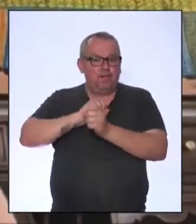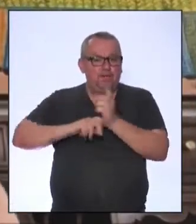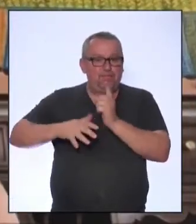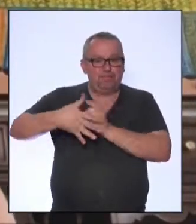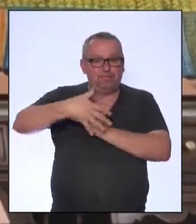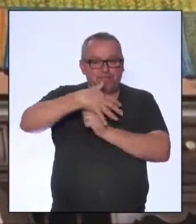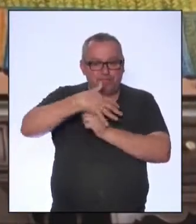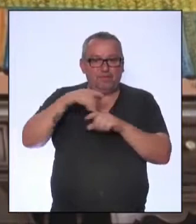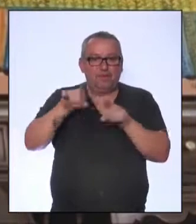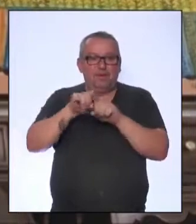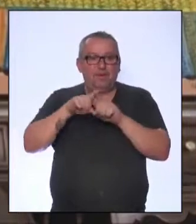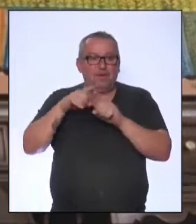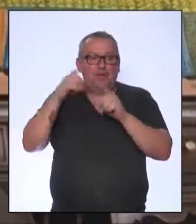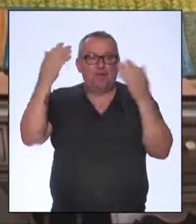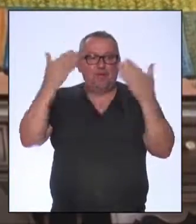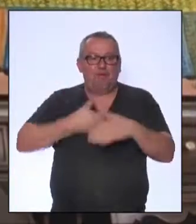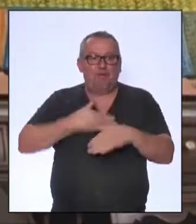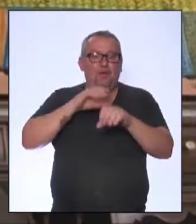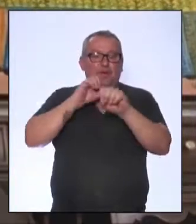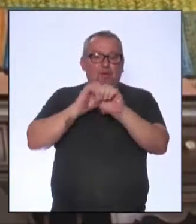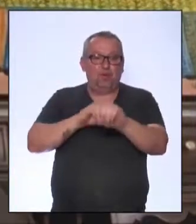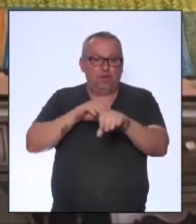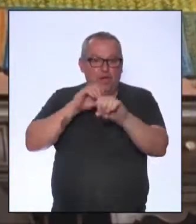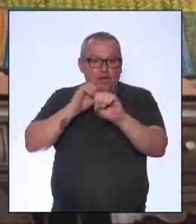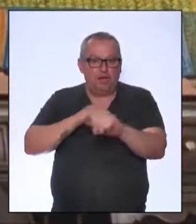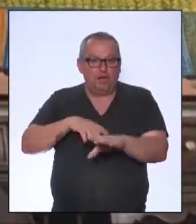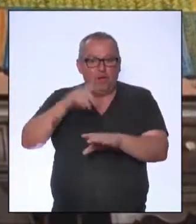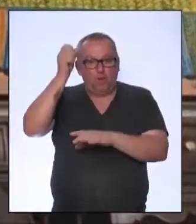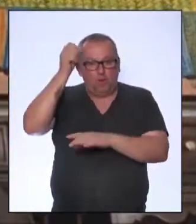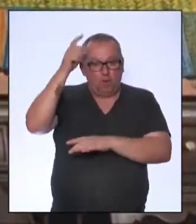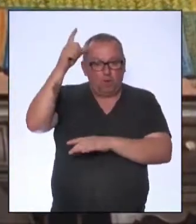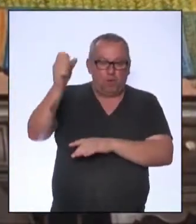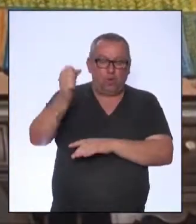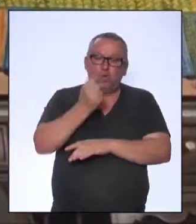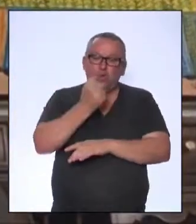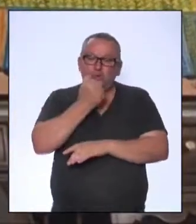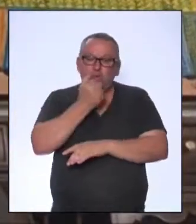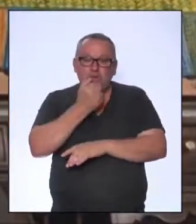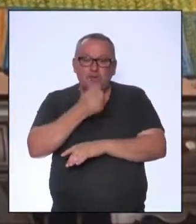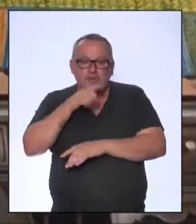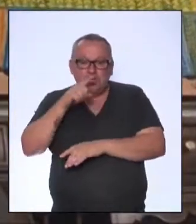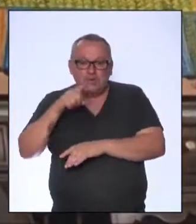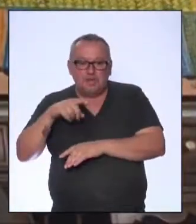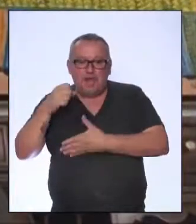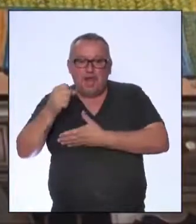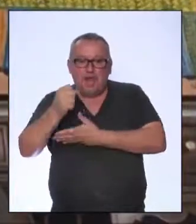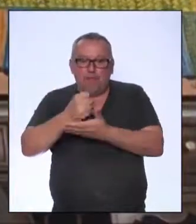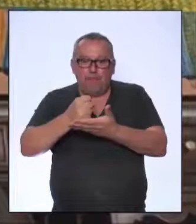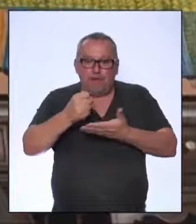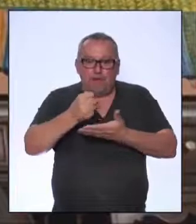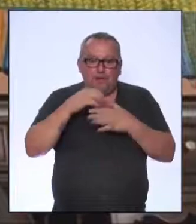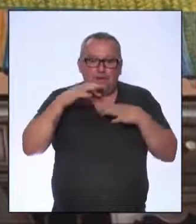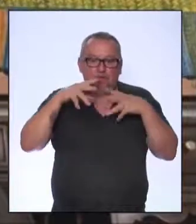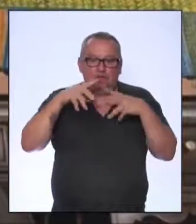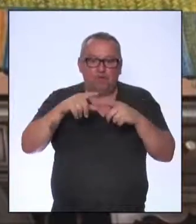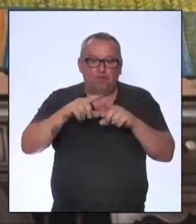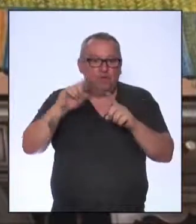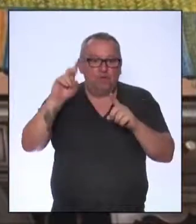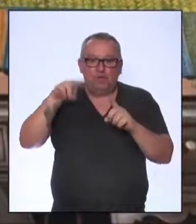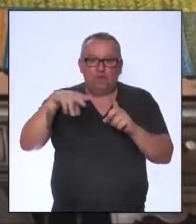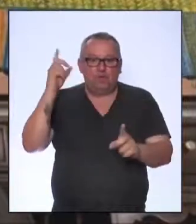provou que educação, cultura e ciência são a base de tudo. Não se